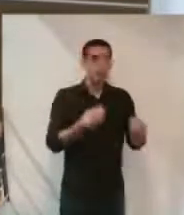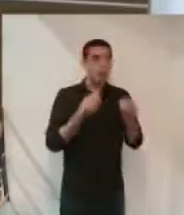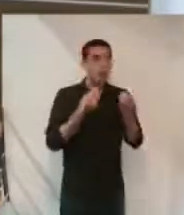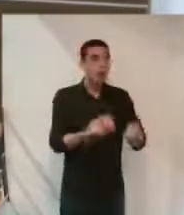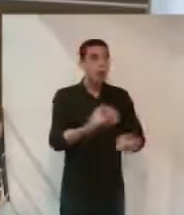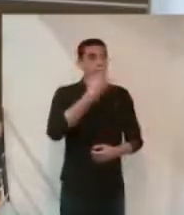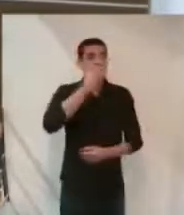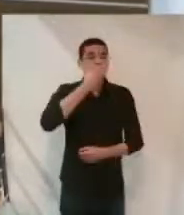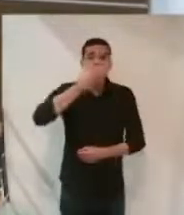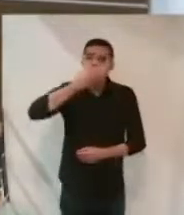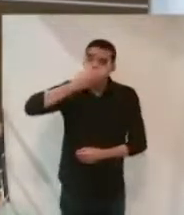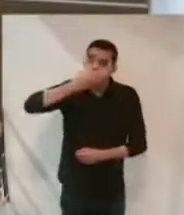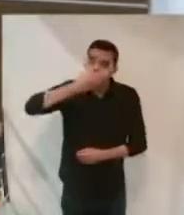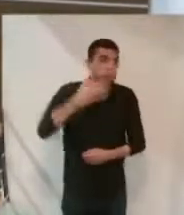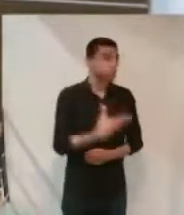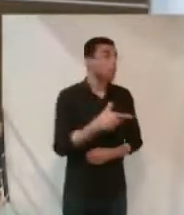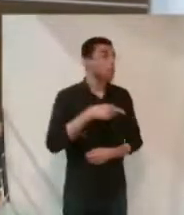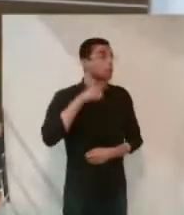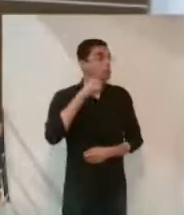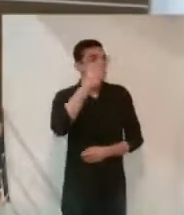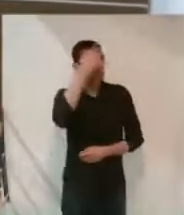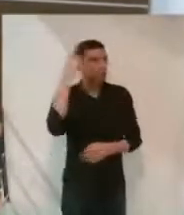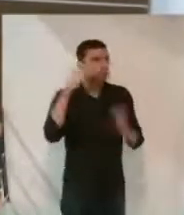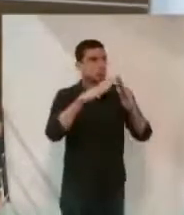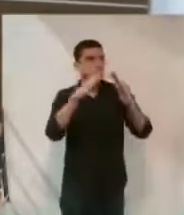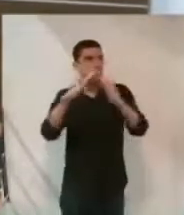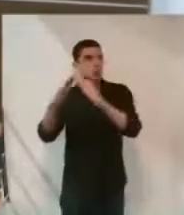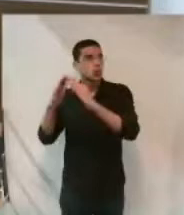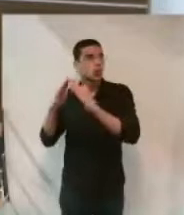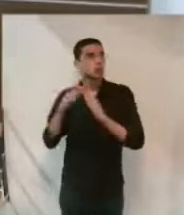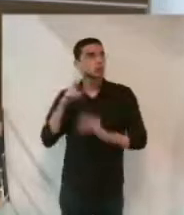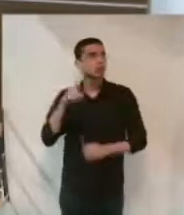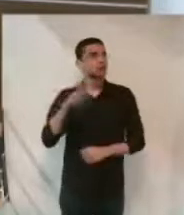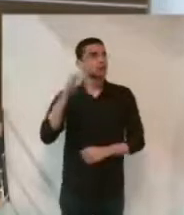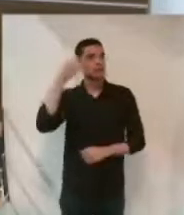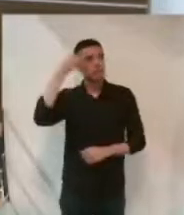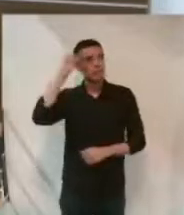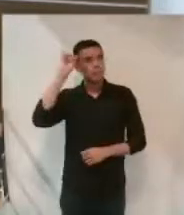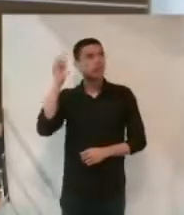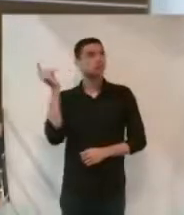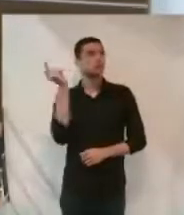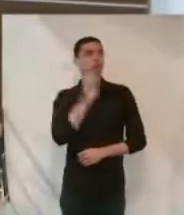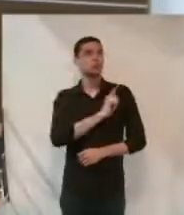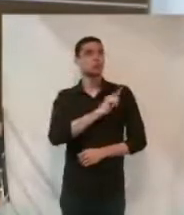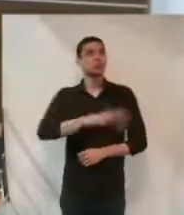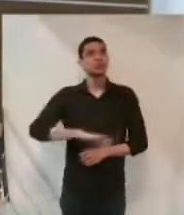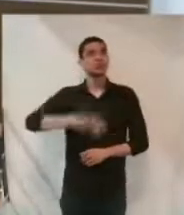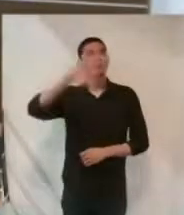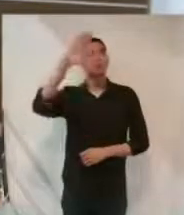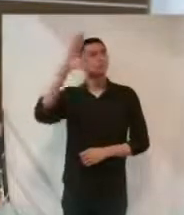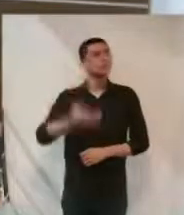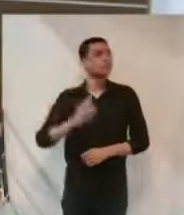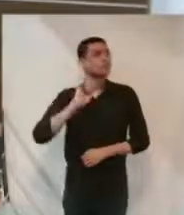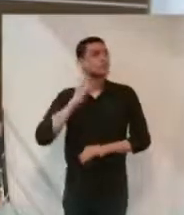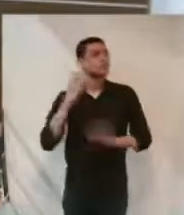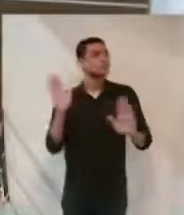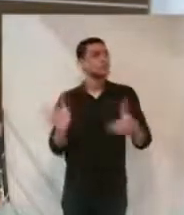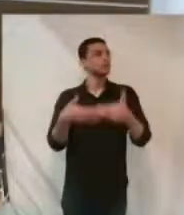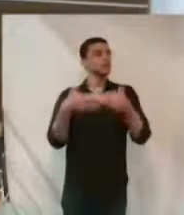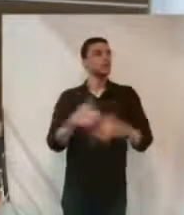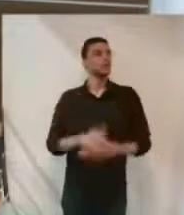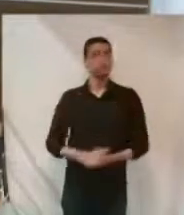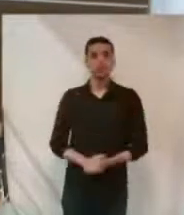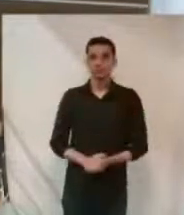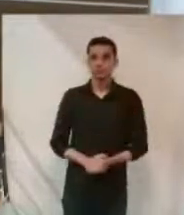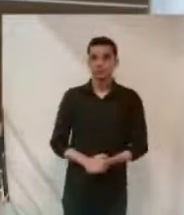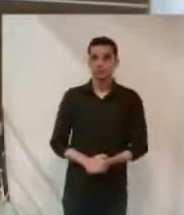fez para os moradores de Bezerros, para a população de Bezerros. No normal, o lixão de Bezerros